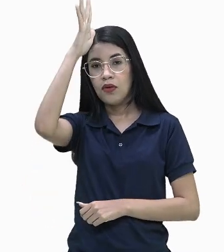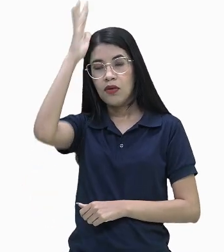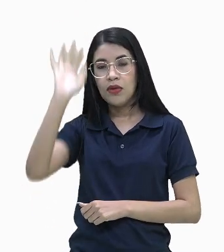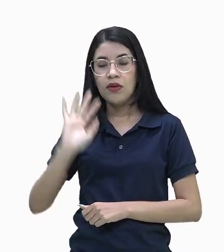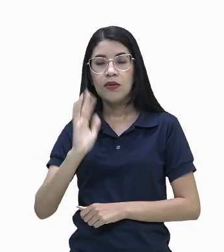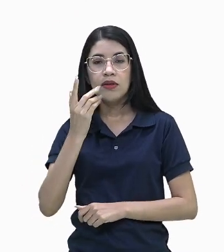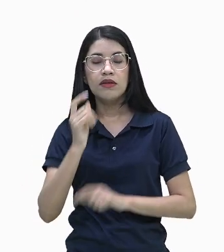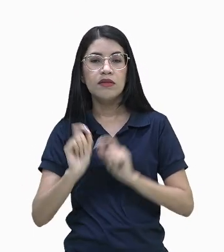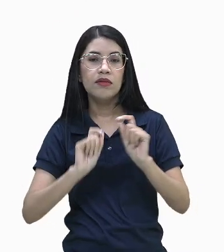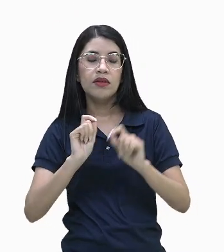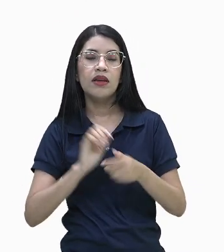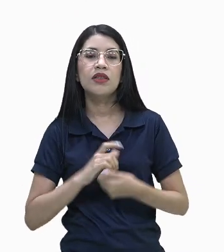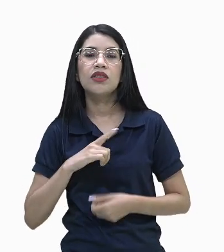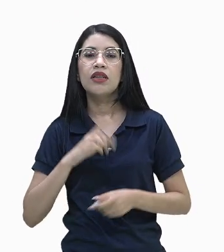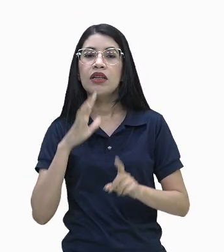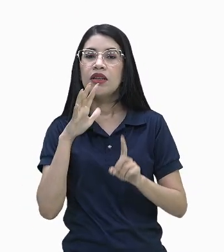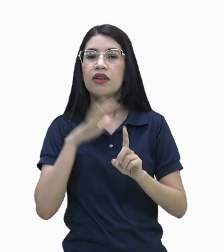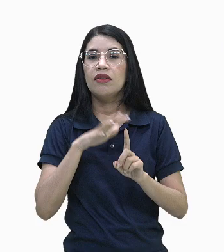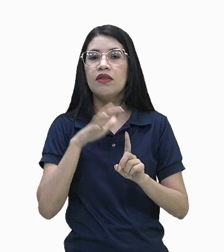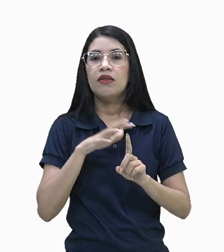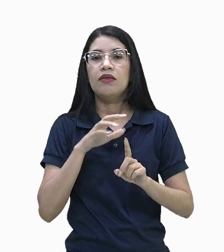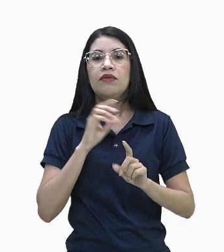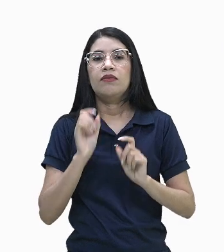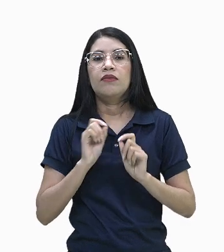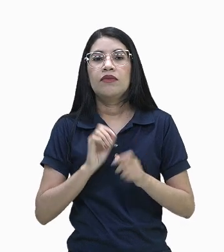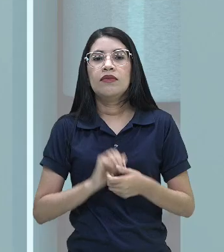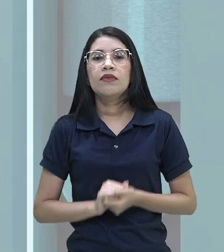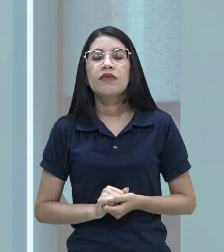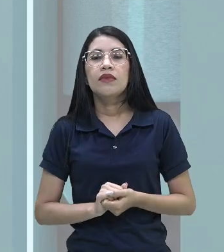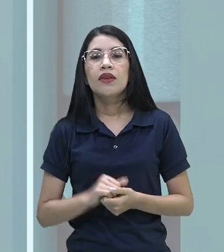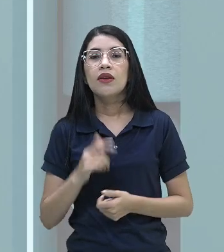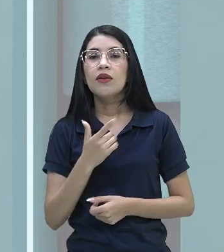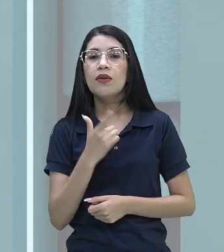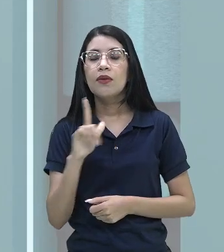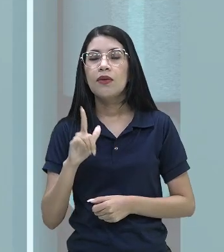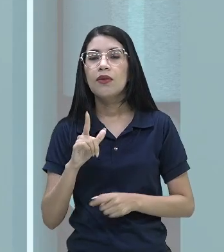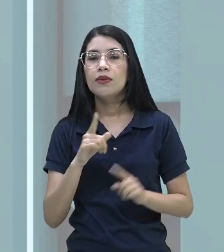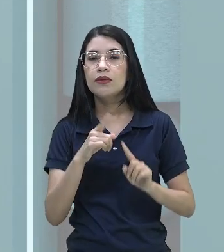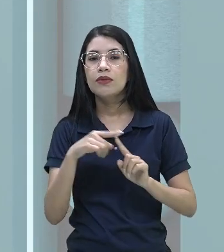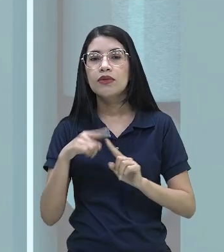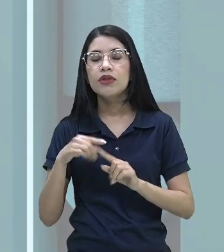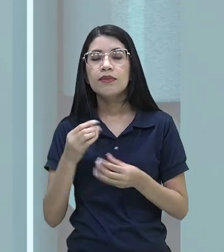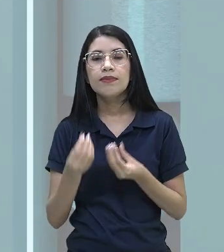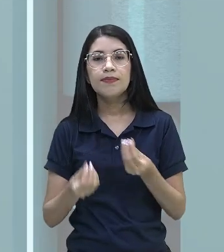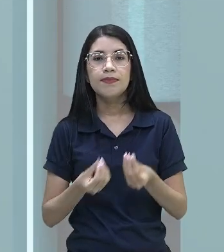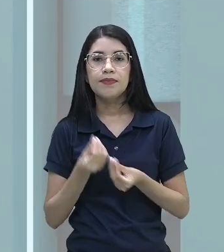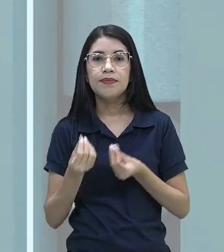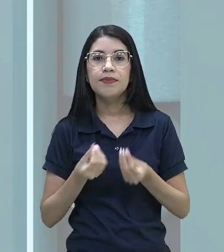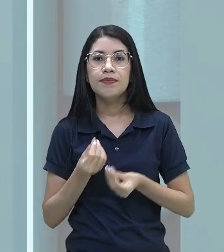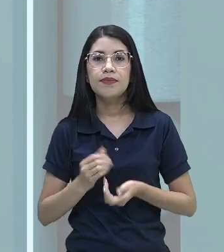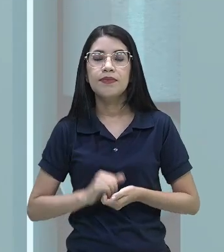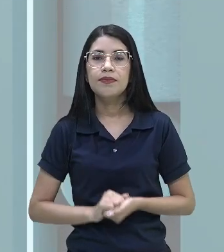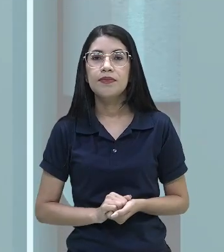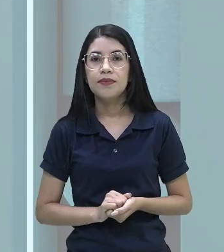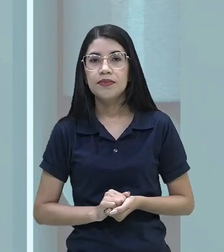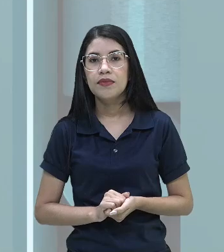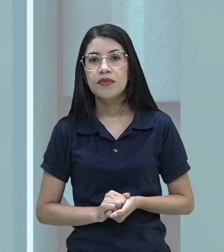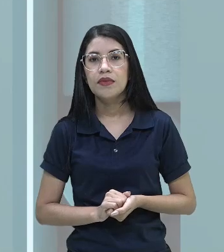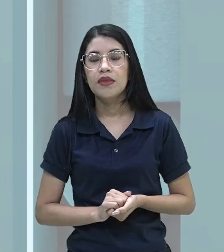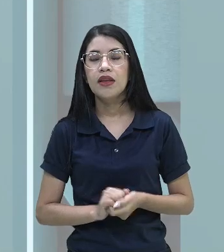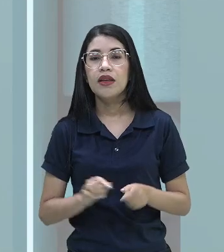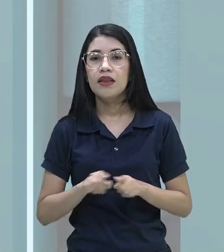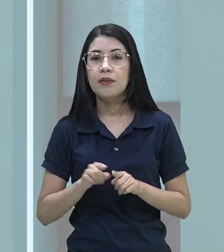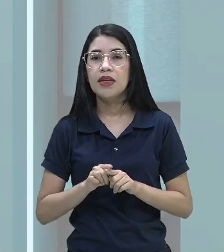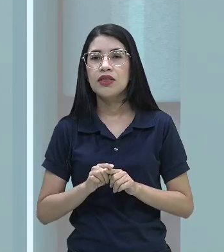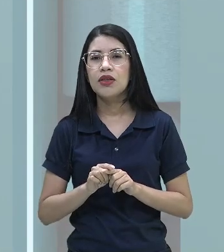buscar essa influência, só que vai ser de uma outra forma, tá? Ele vai ter a questão dos